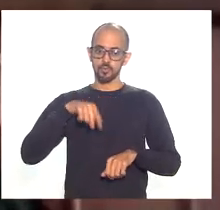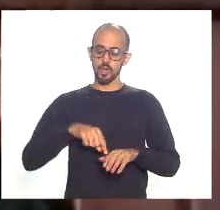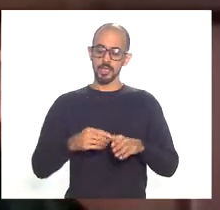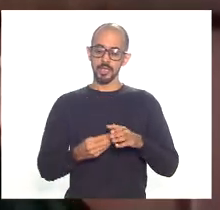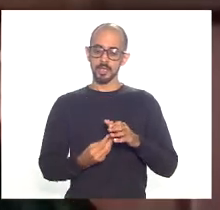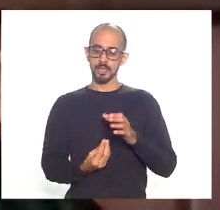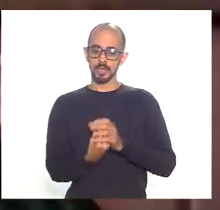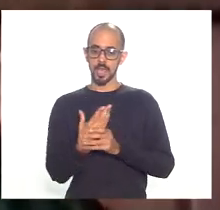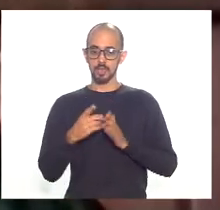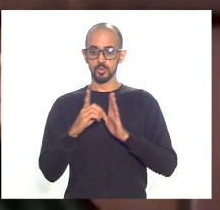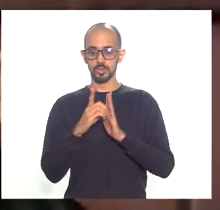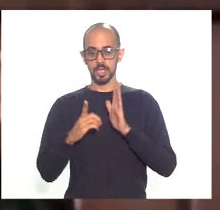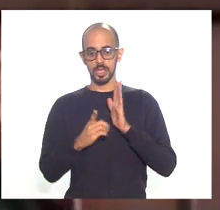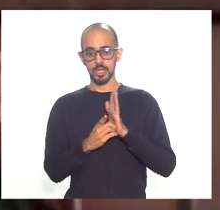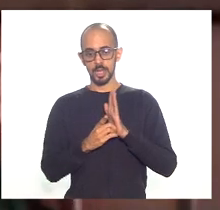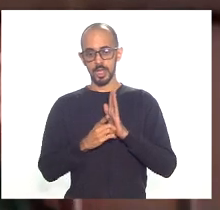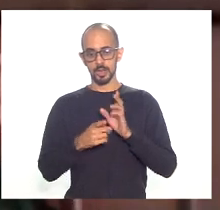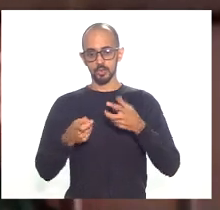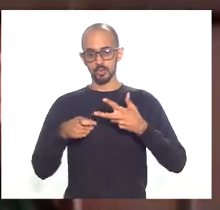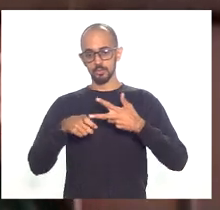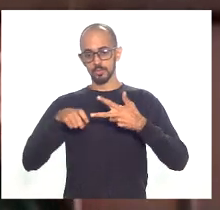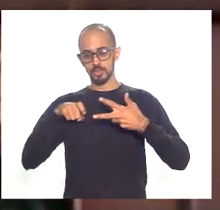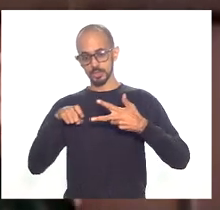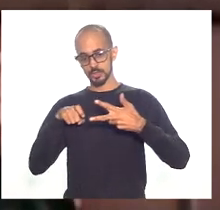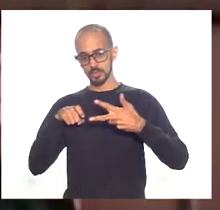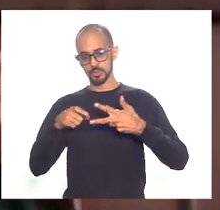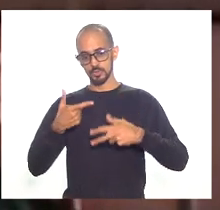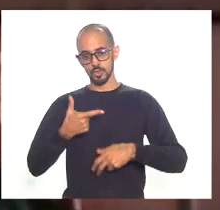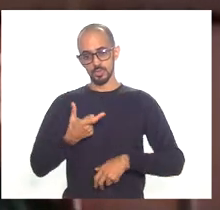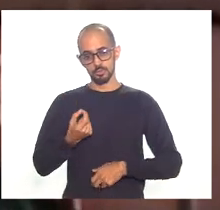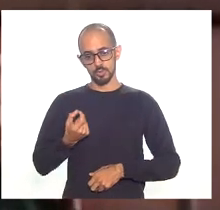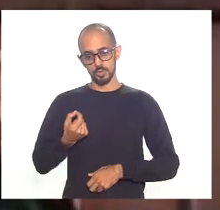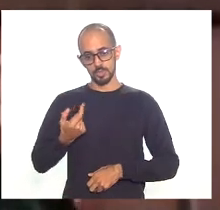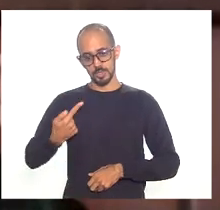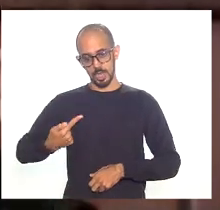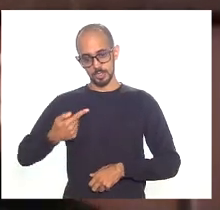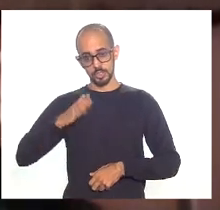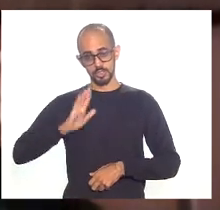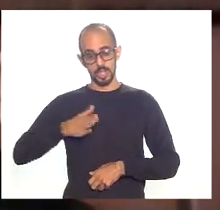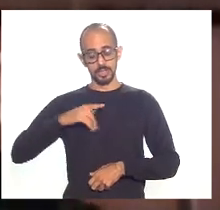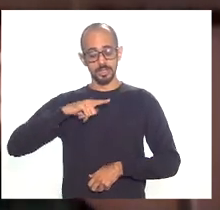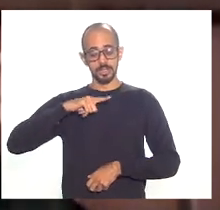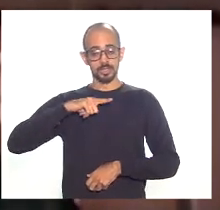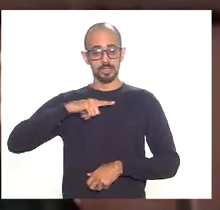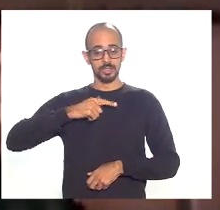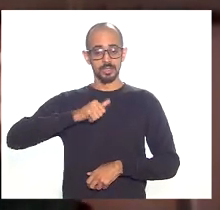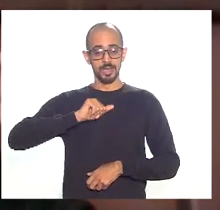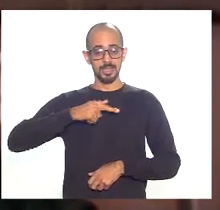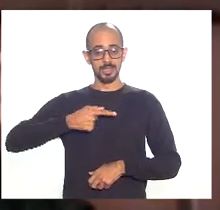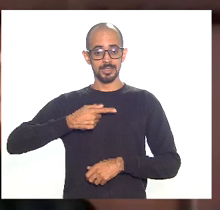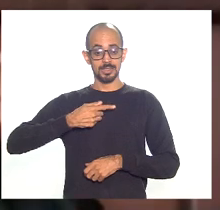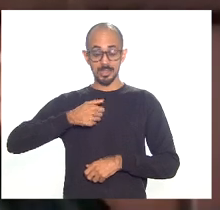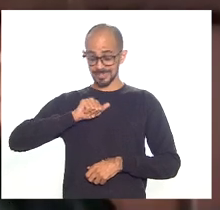em 2007, ou seja, já são mais de 13 anos em que a gente se debruça e tenta, em